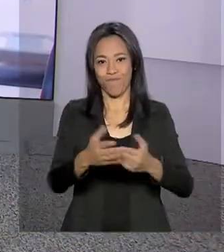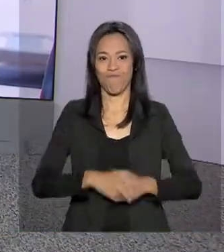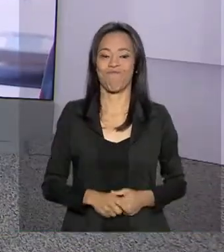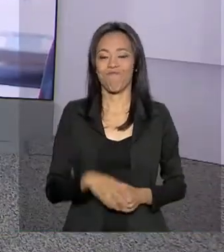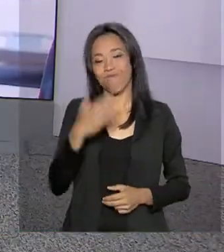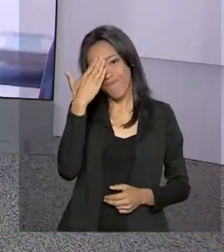luciana